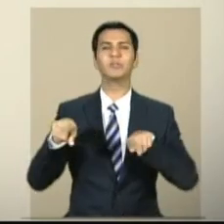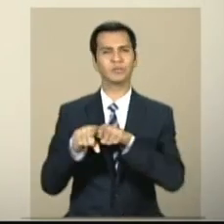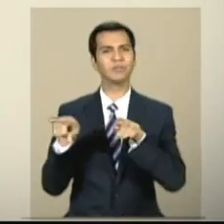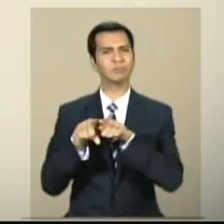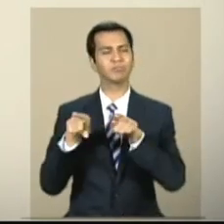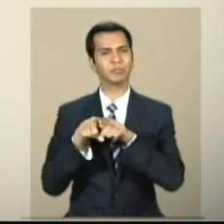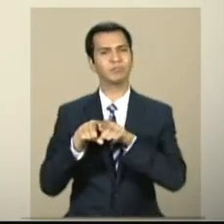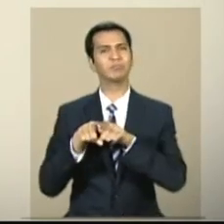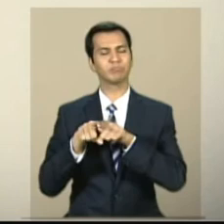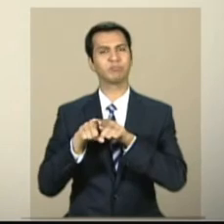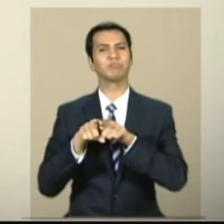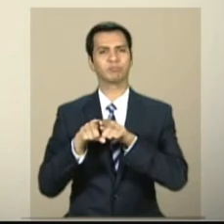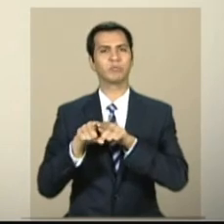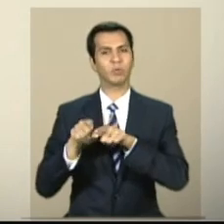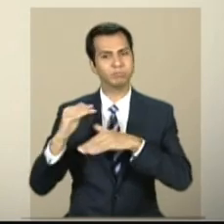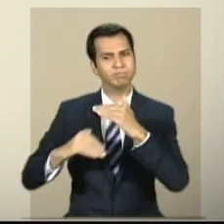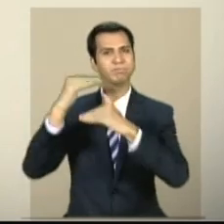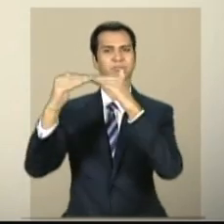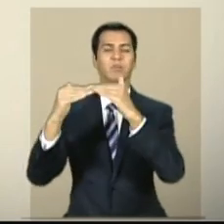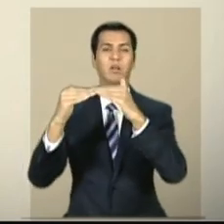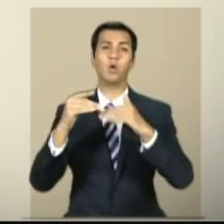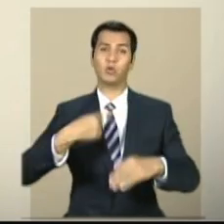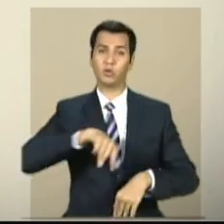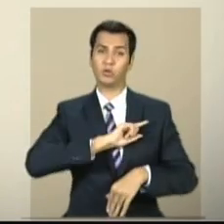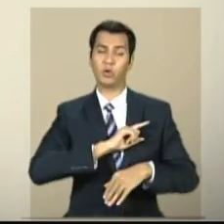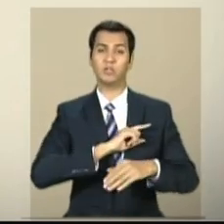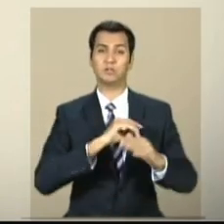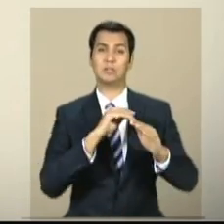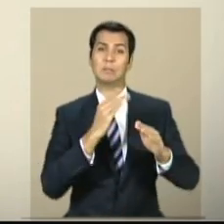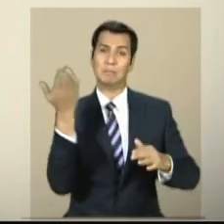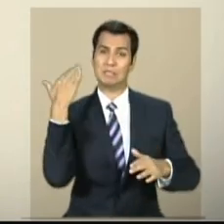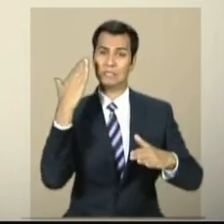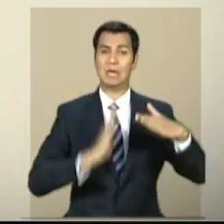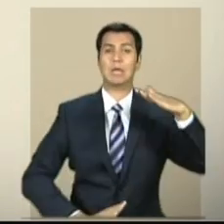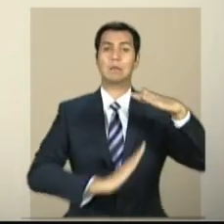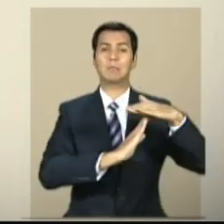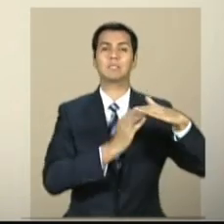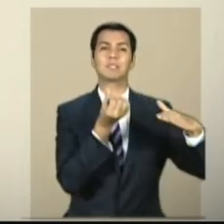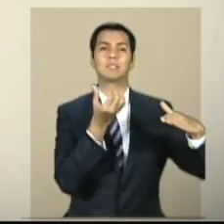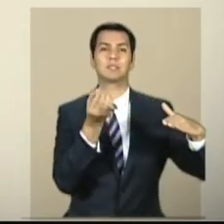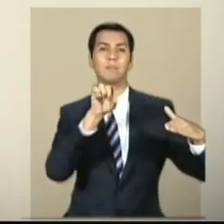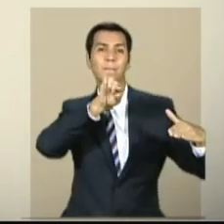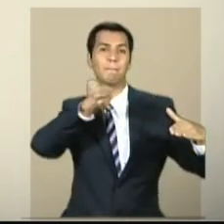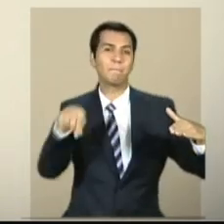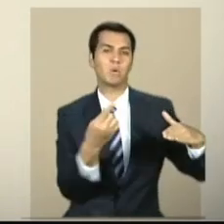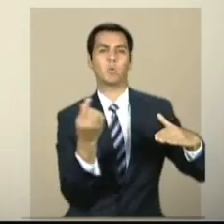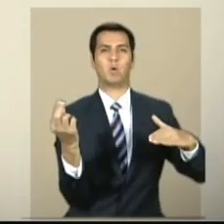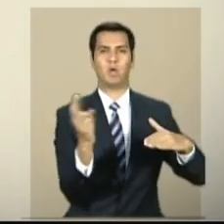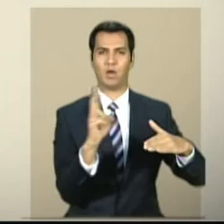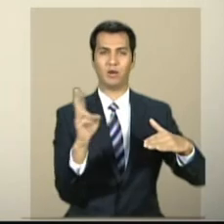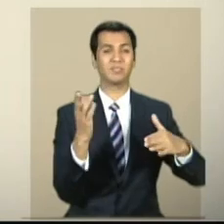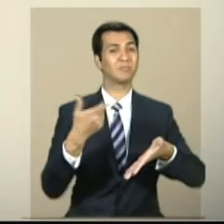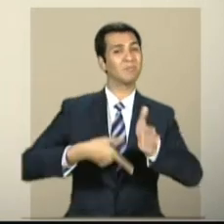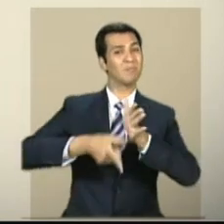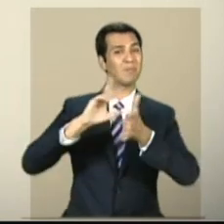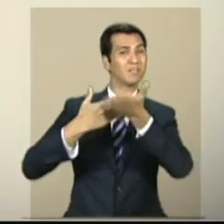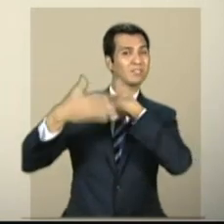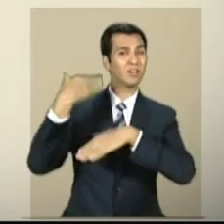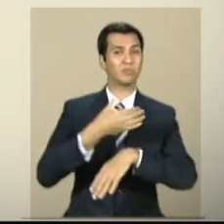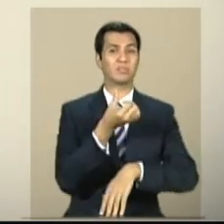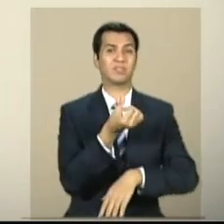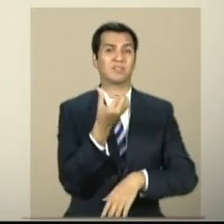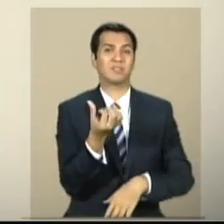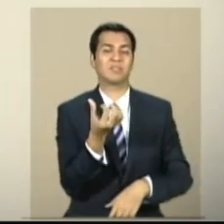limite para R$60.000 ano. Antes, era apenas R$36.000 ano.